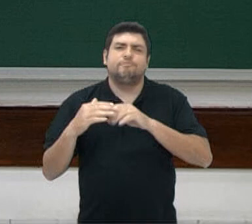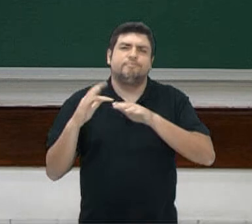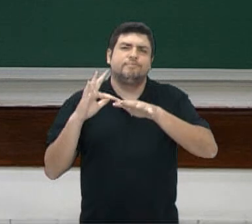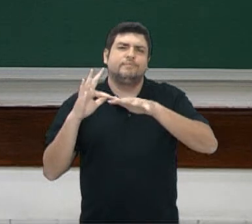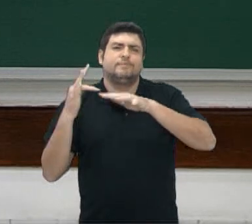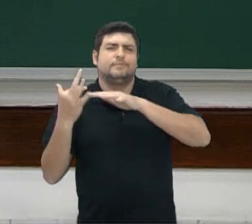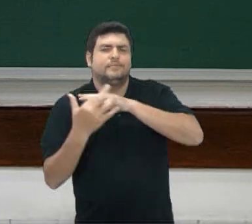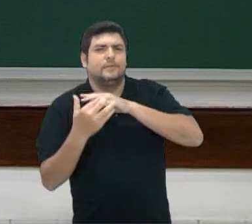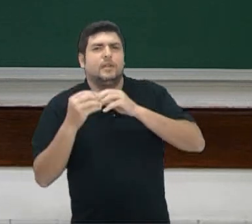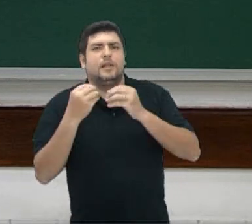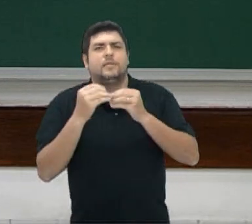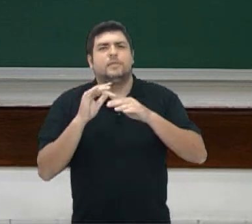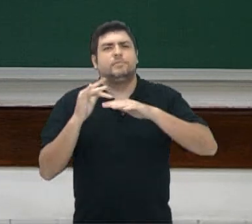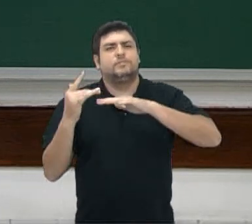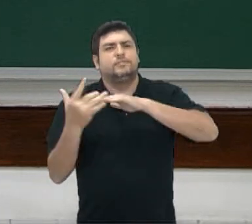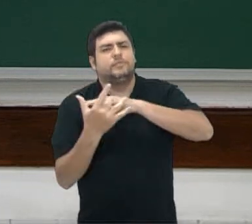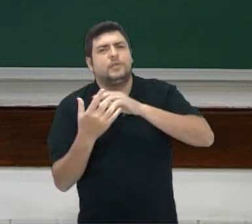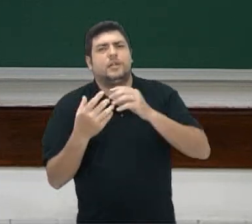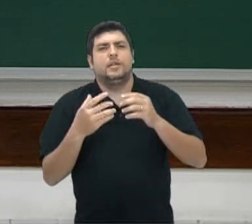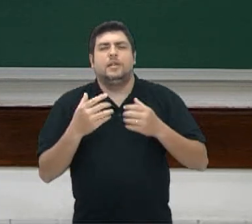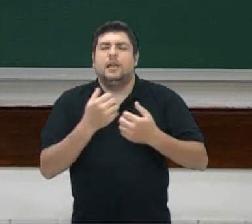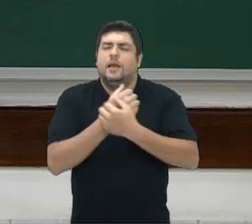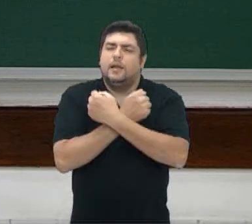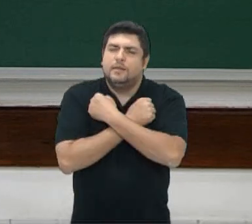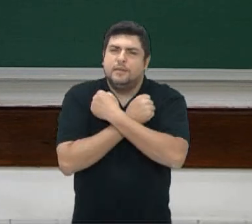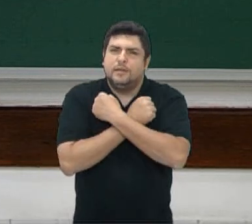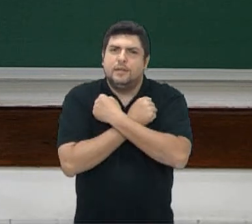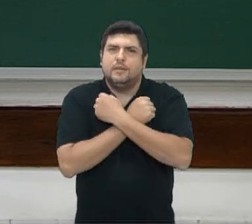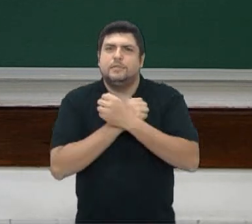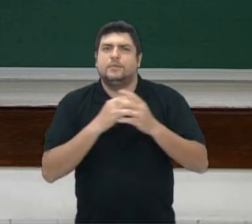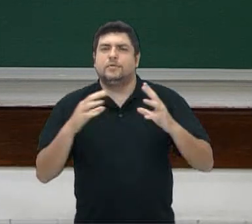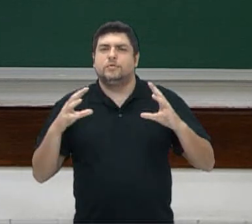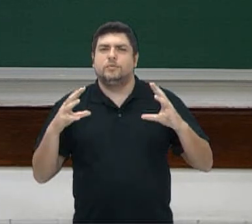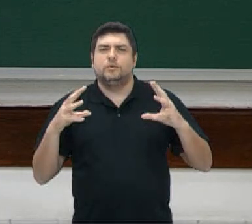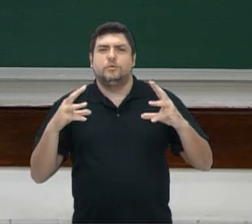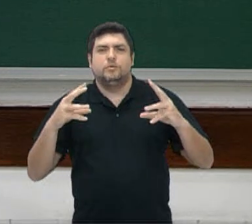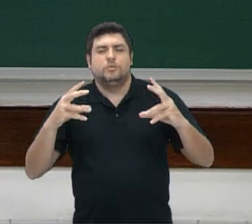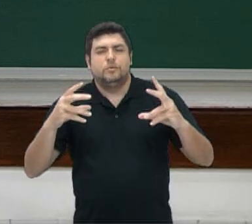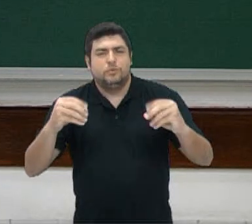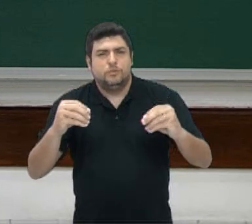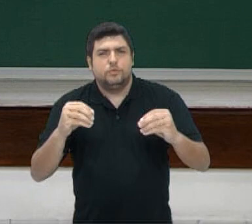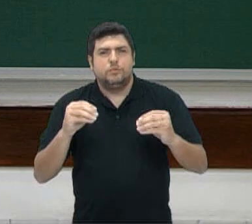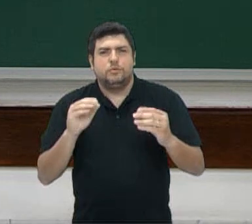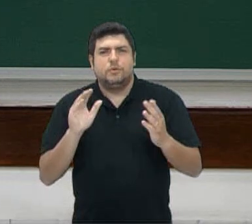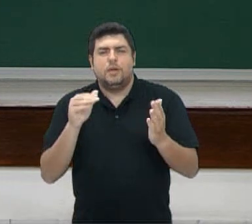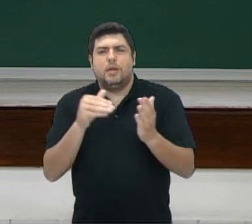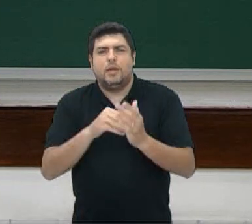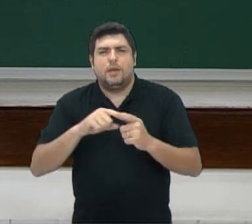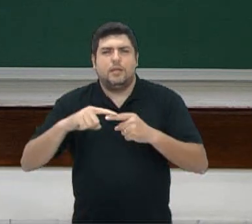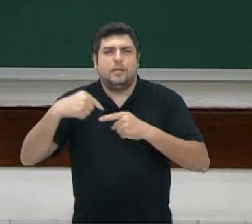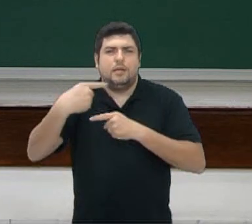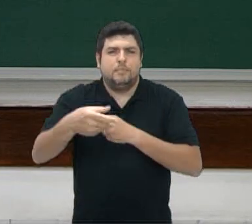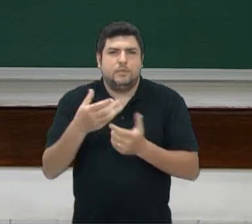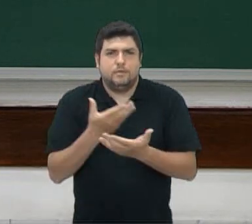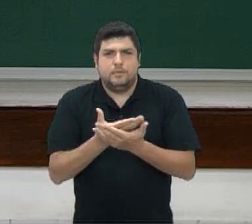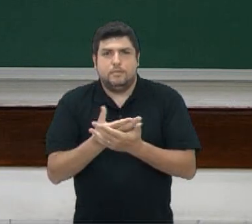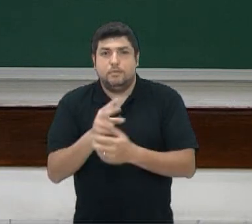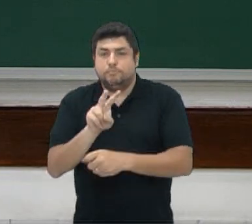sociais. Um grande abraço a todos, né, um abraço Sr. Demetrio para vocês aí e até a próxima aula. Fiquem bem,